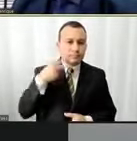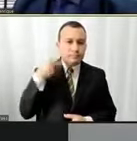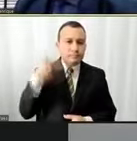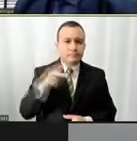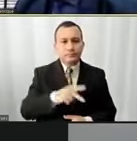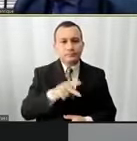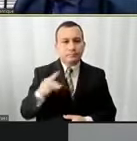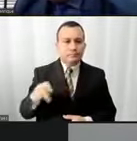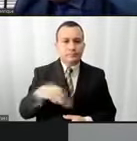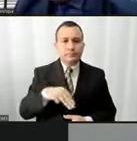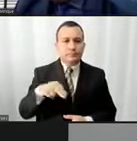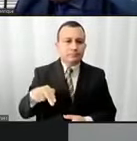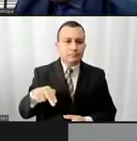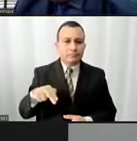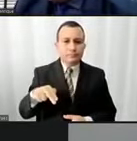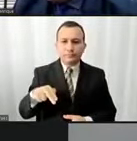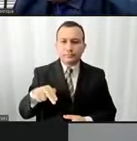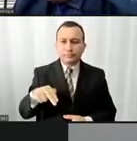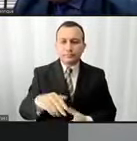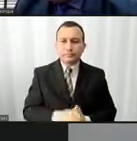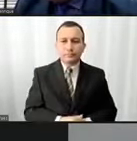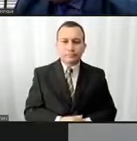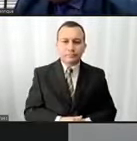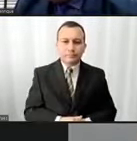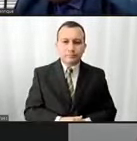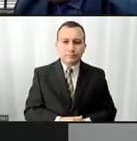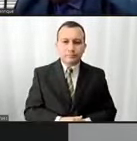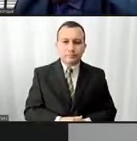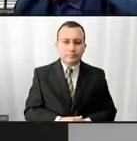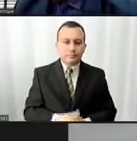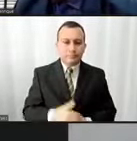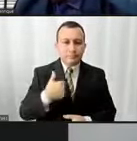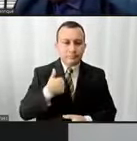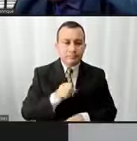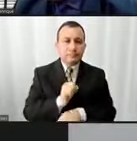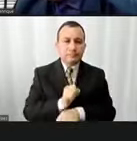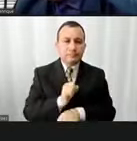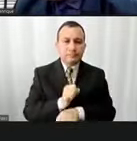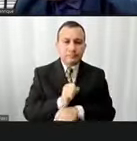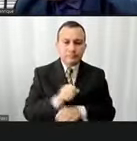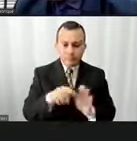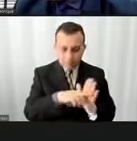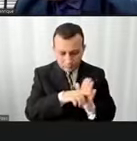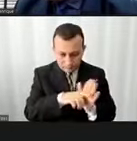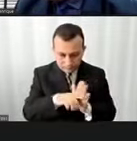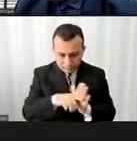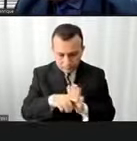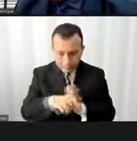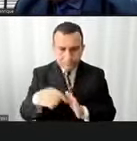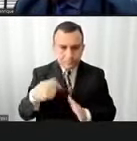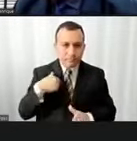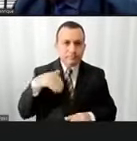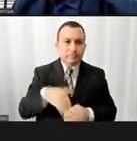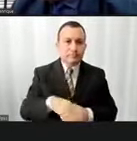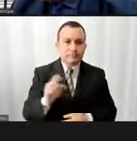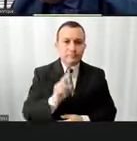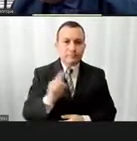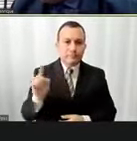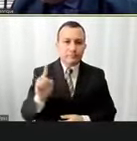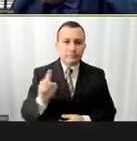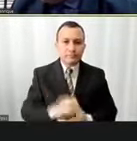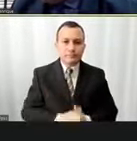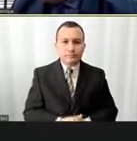Nadaf. Pela prudência, vou aguardar as investigações. Meu voto é não.